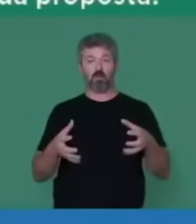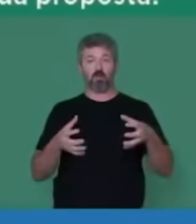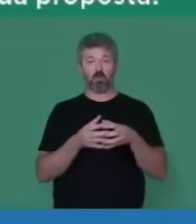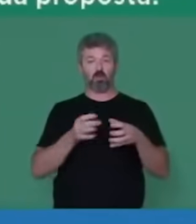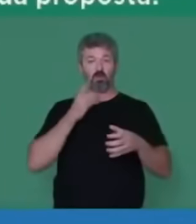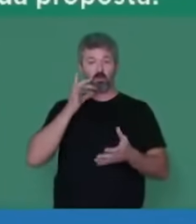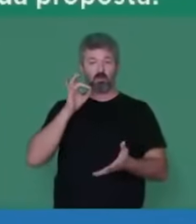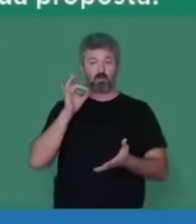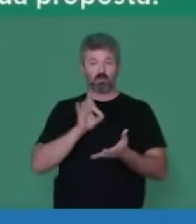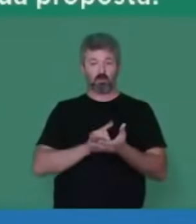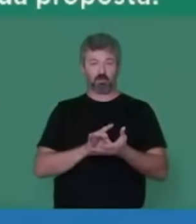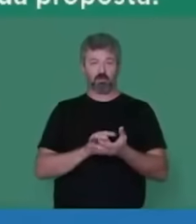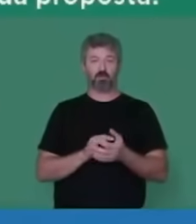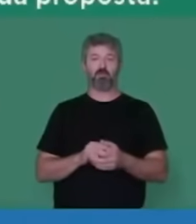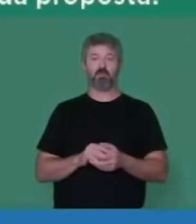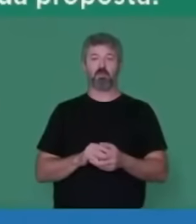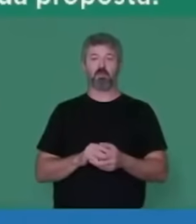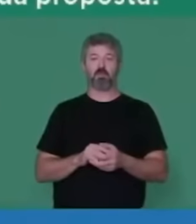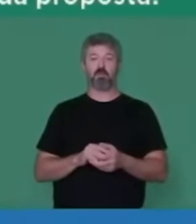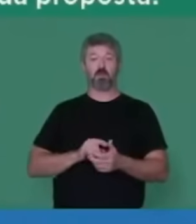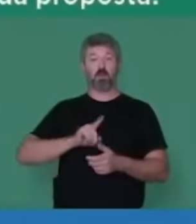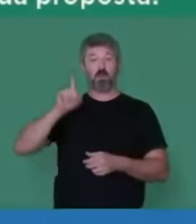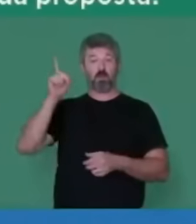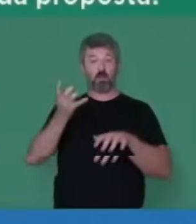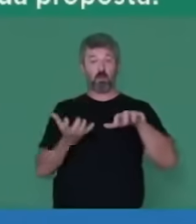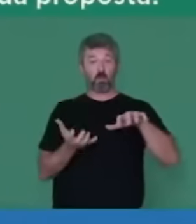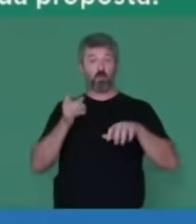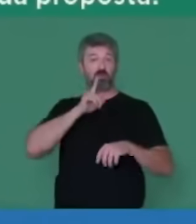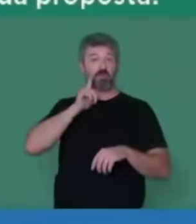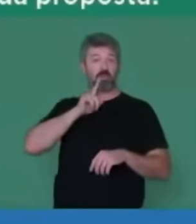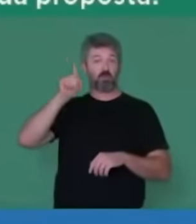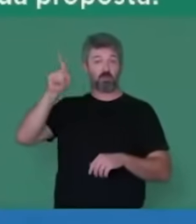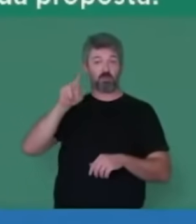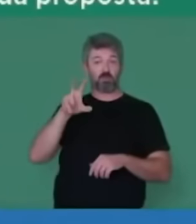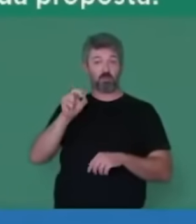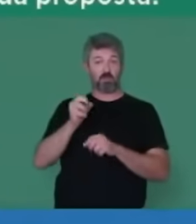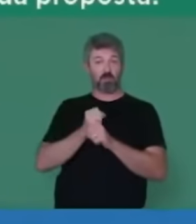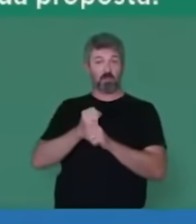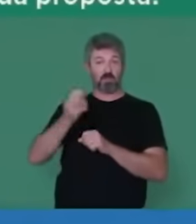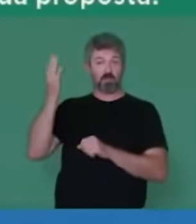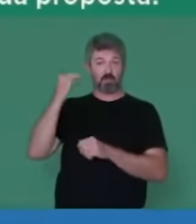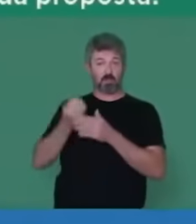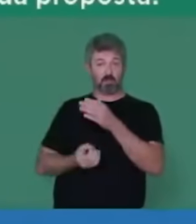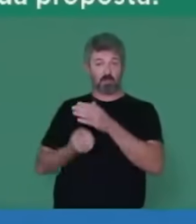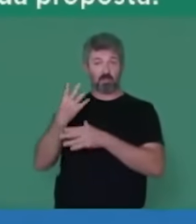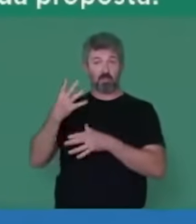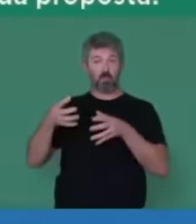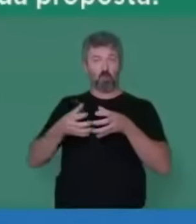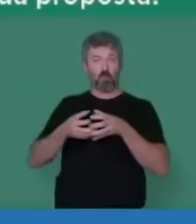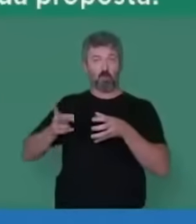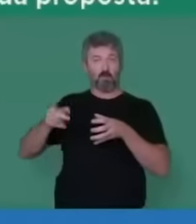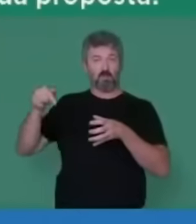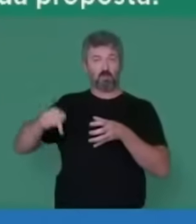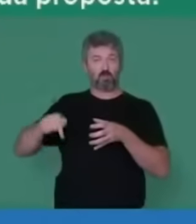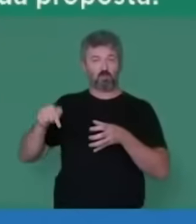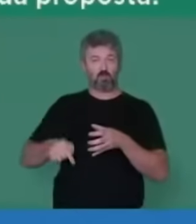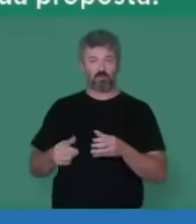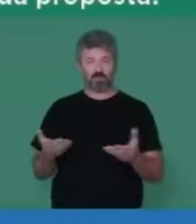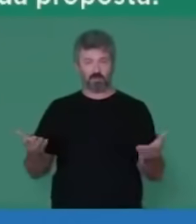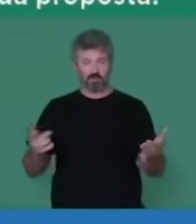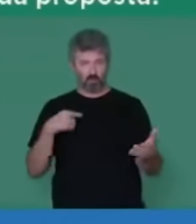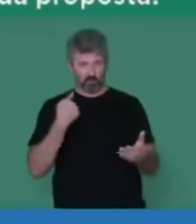negra. O parlamento americano, há 50 anos que criou essa bancada. E